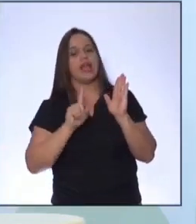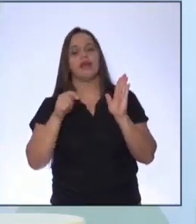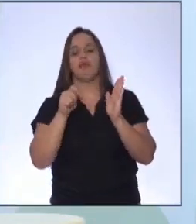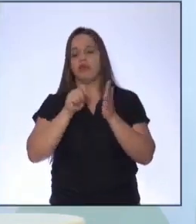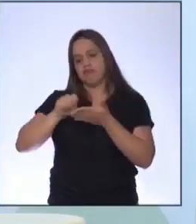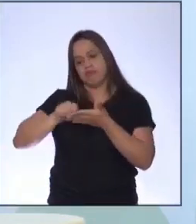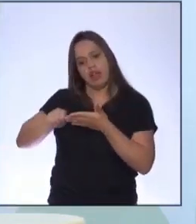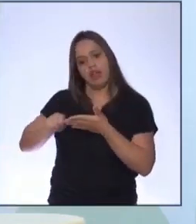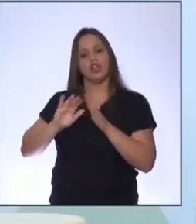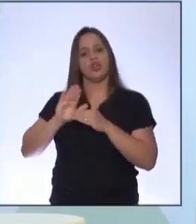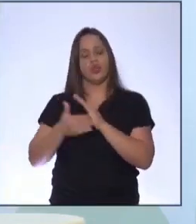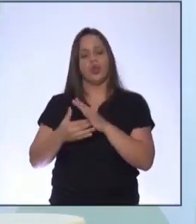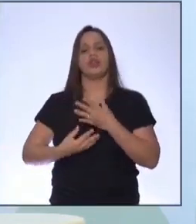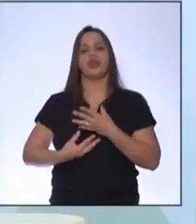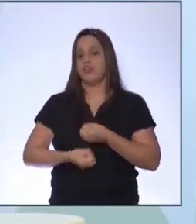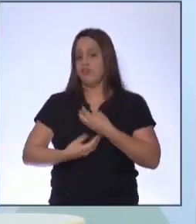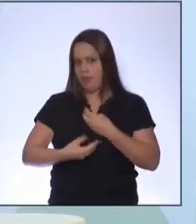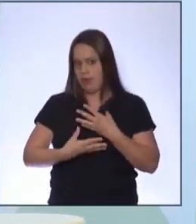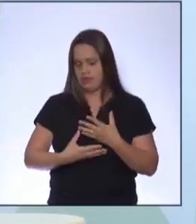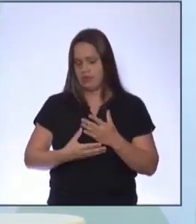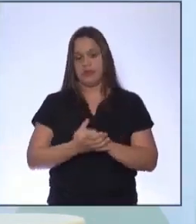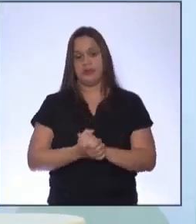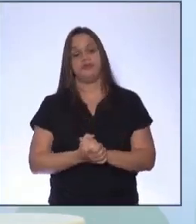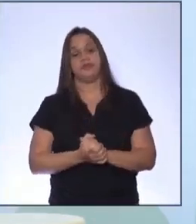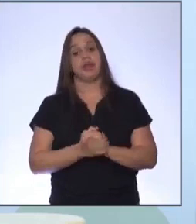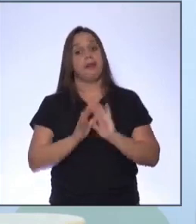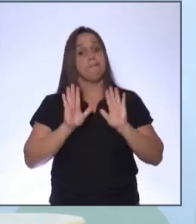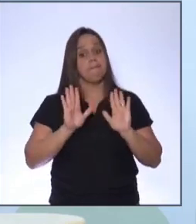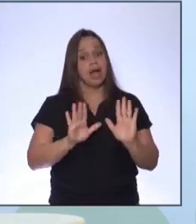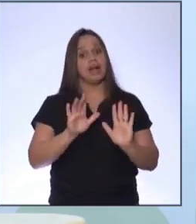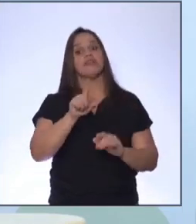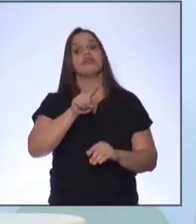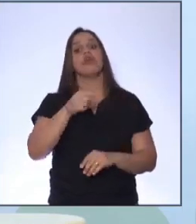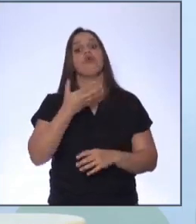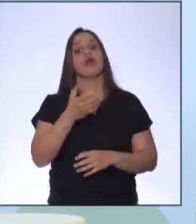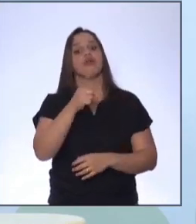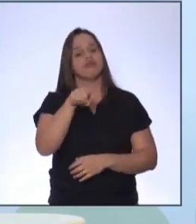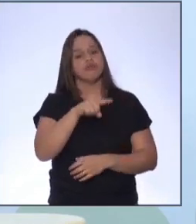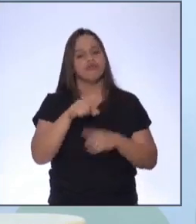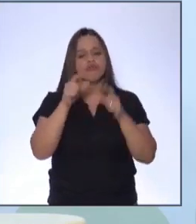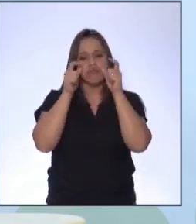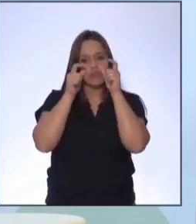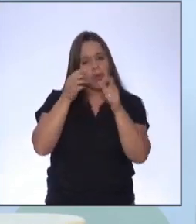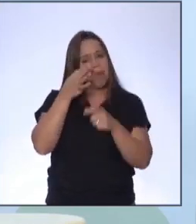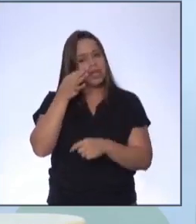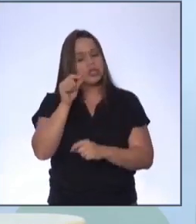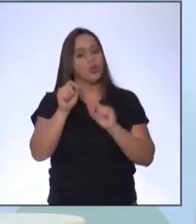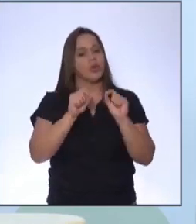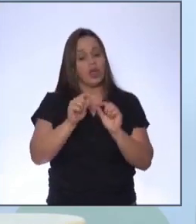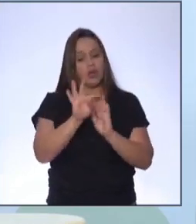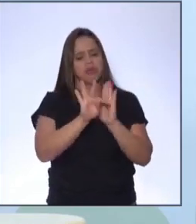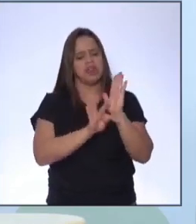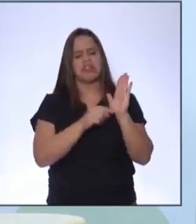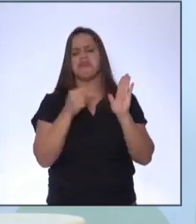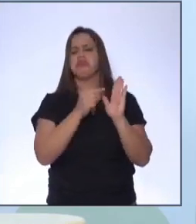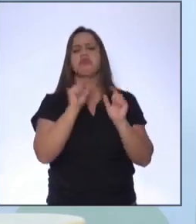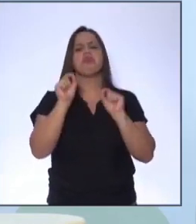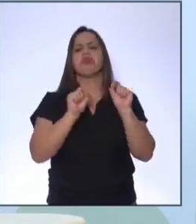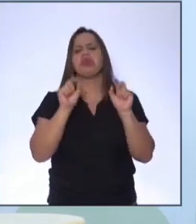informações que estão nesse texto. Agora sim, eu gostaria que vocês observassem muito bem, esse texto está falando sobre o quê? Ele fala mais sobre